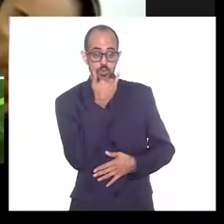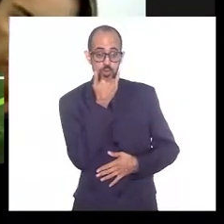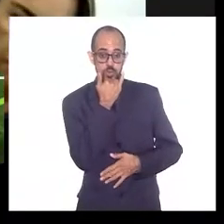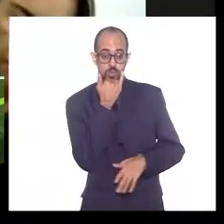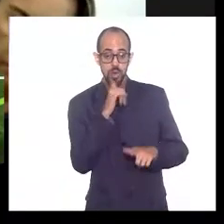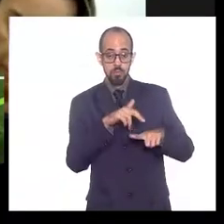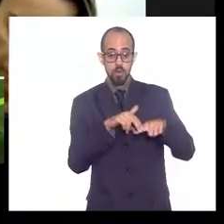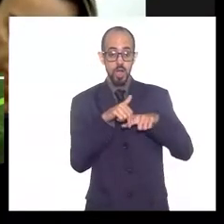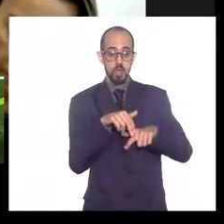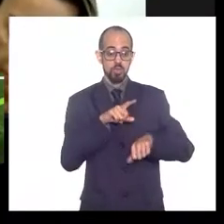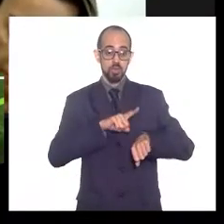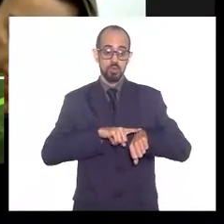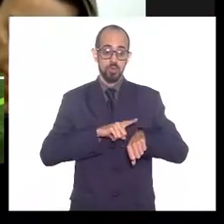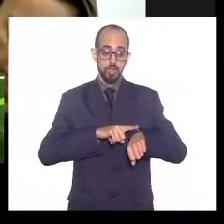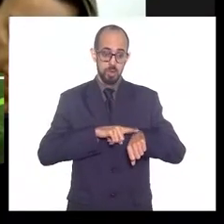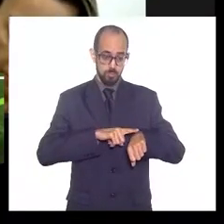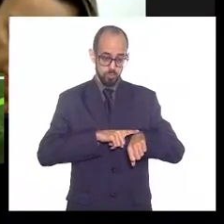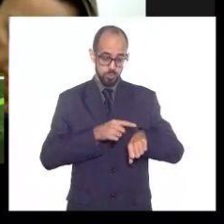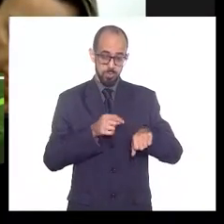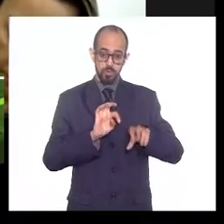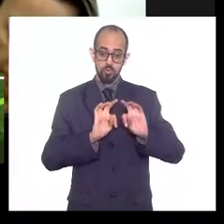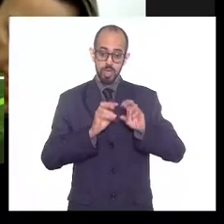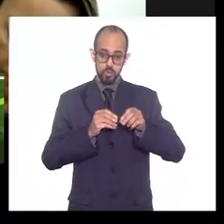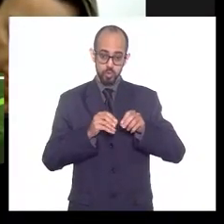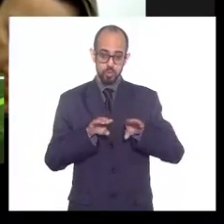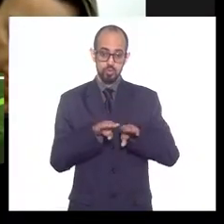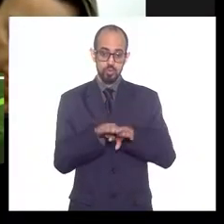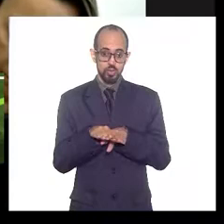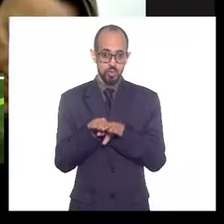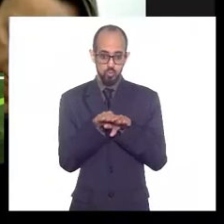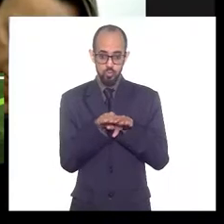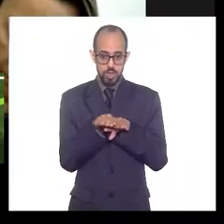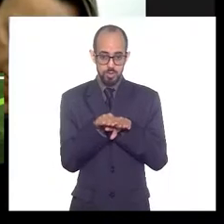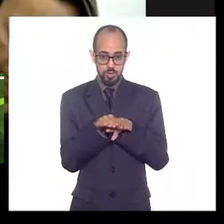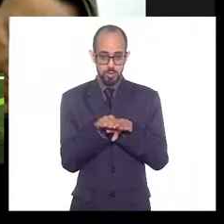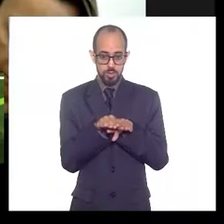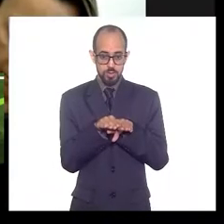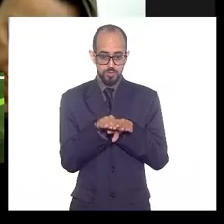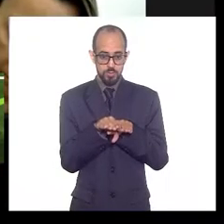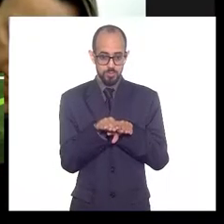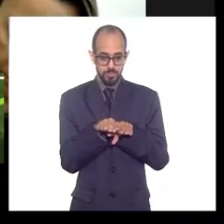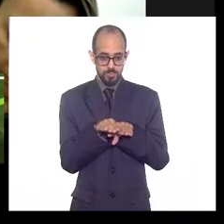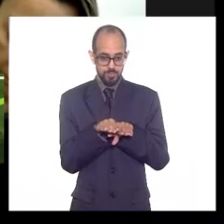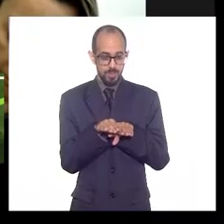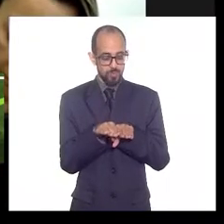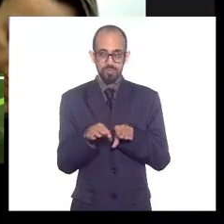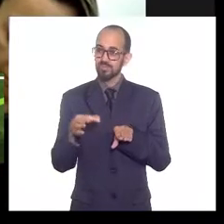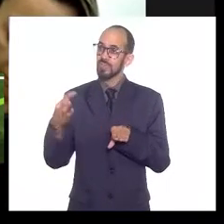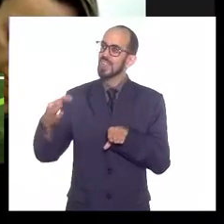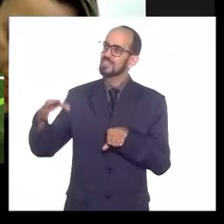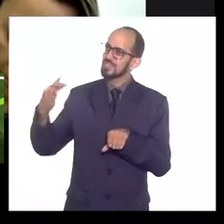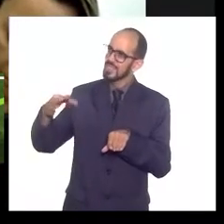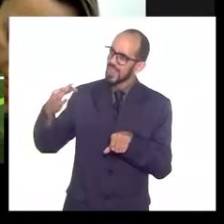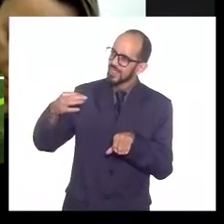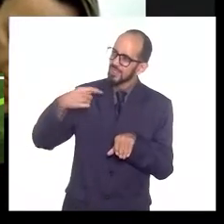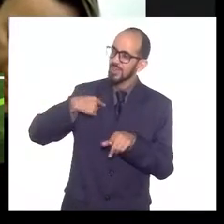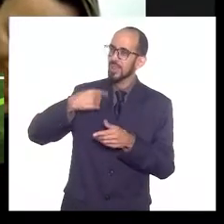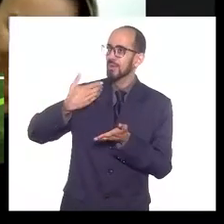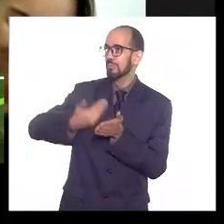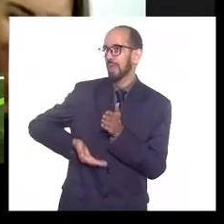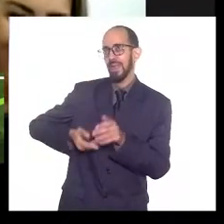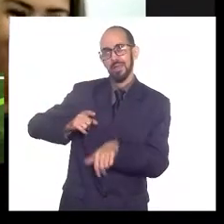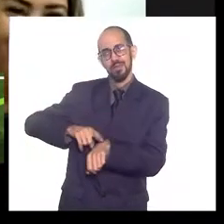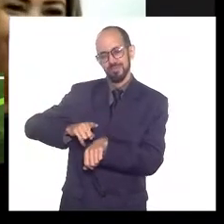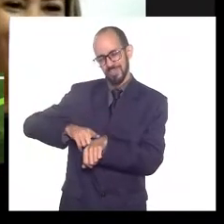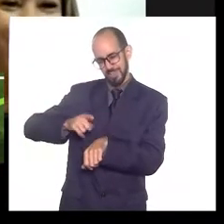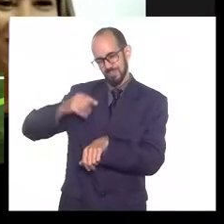raiva mas é mais questão de Equidade para que todos possam ter o mesmo tempo é bom eu sou eu sou descontrolado